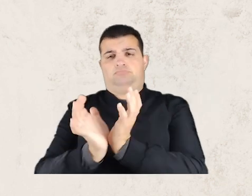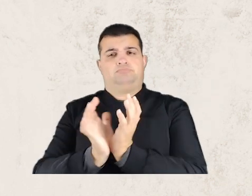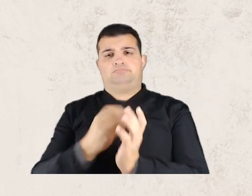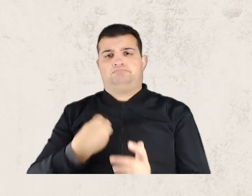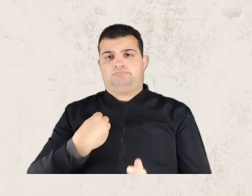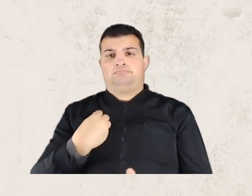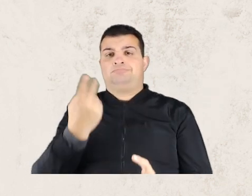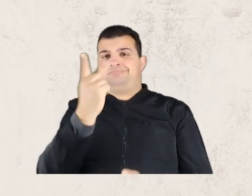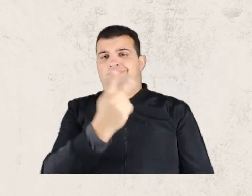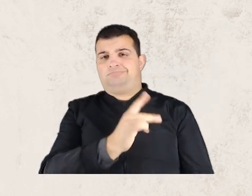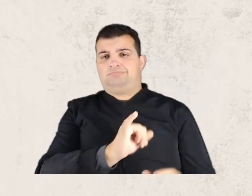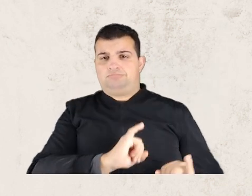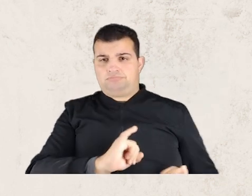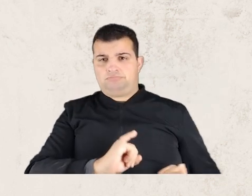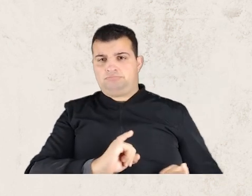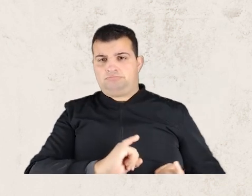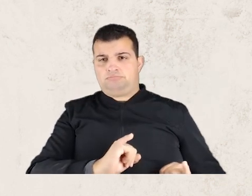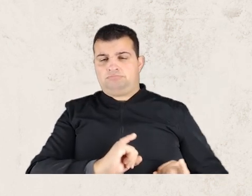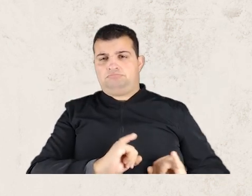de indivíduos que